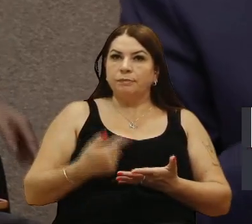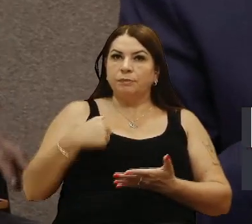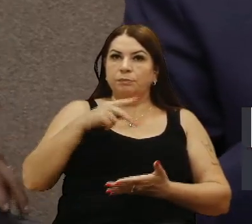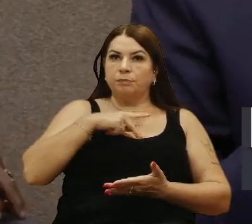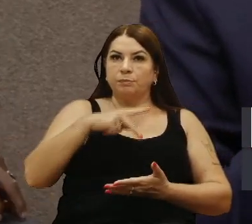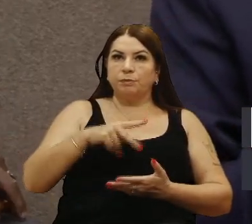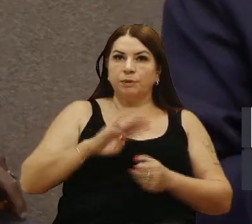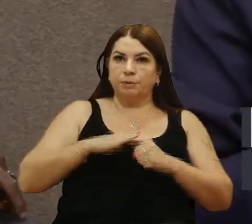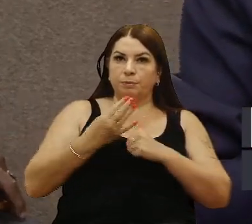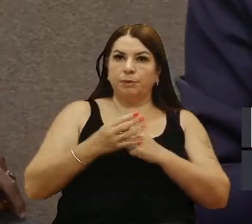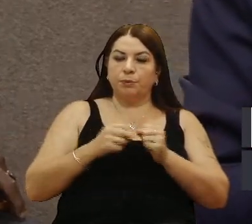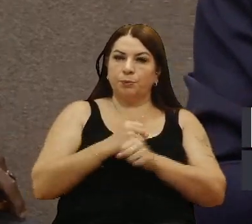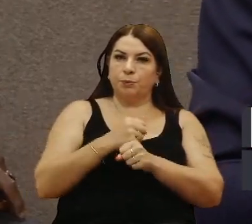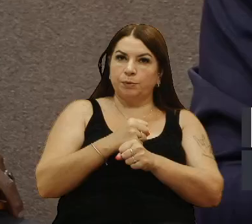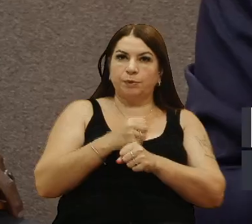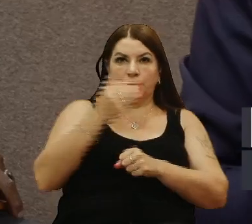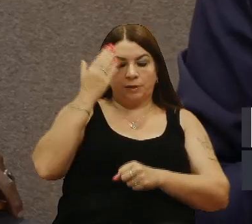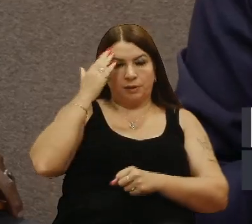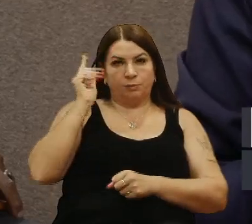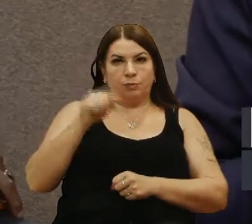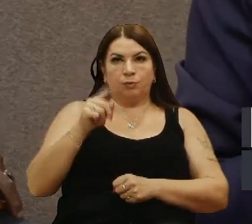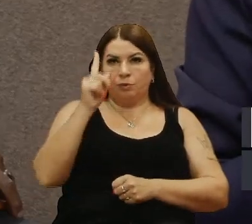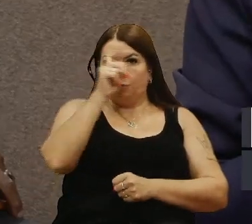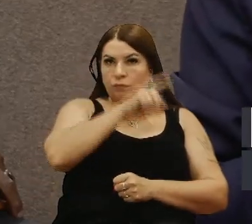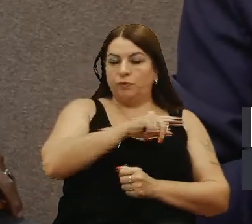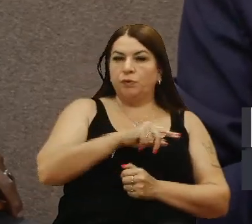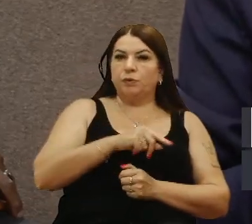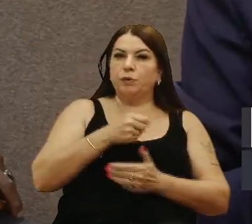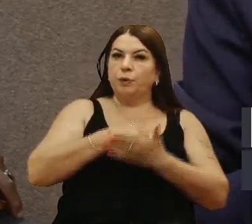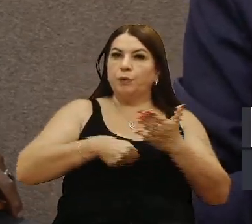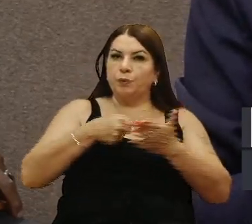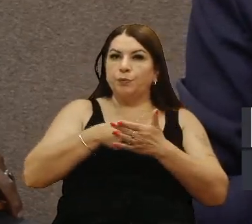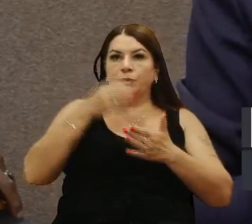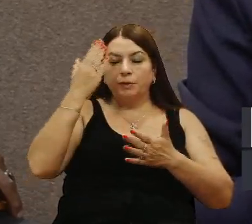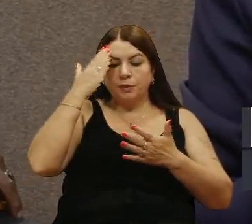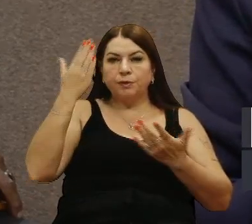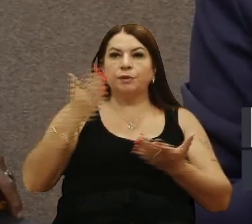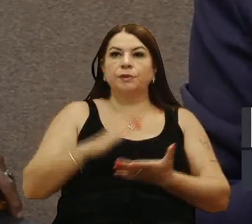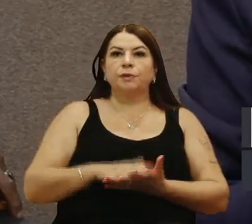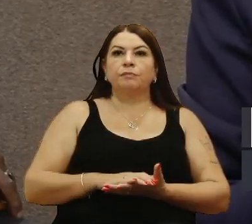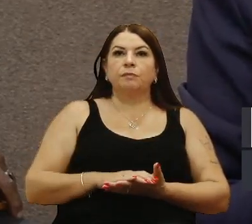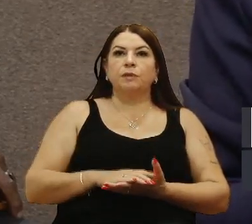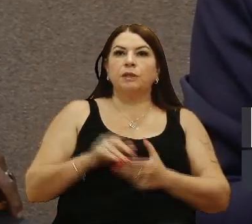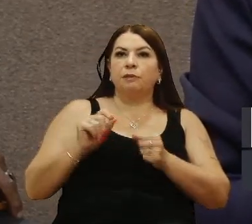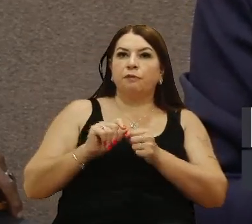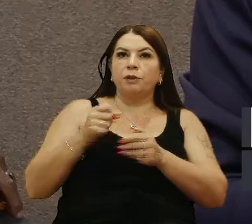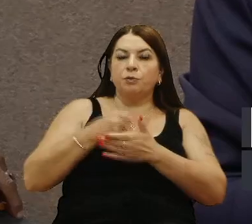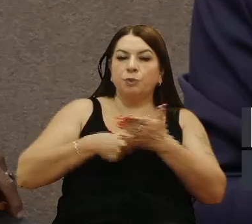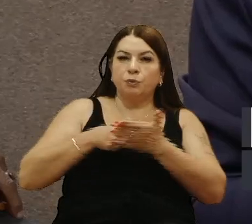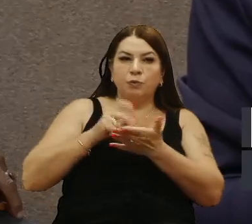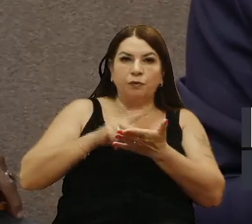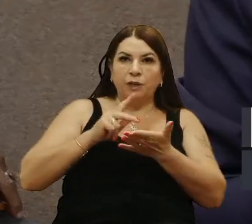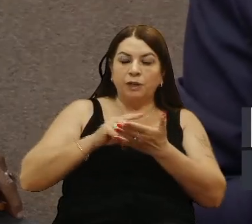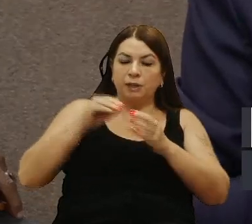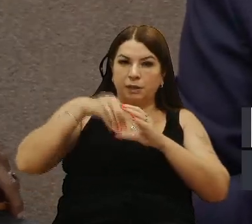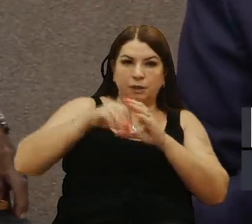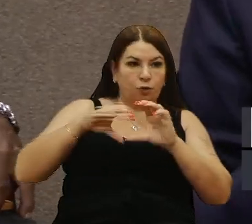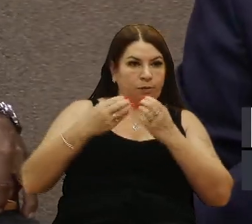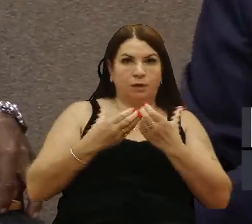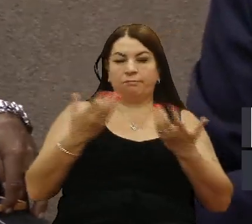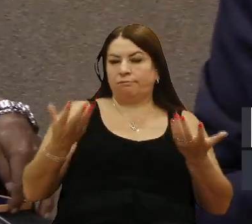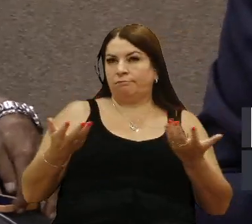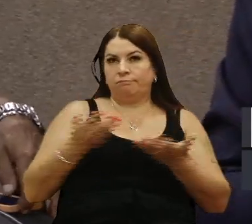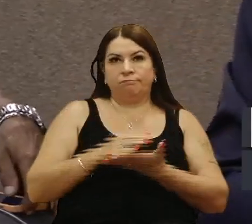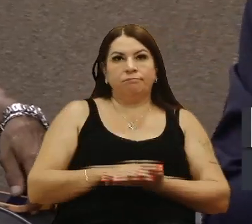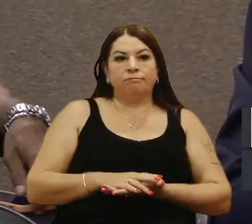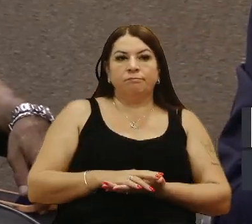presidente do meu bairro há muitos anos e a gente sabe o quanto que é difícil a luta, e a gente sabe que quem faz uma luta de verdade lá nas comunidades é